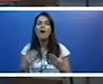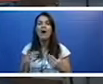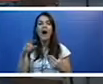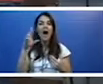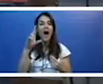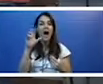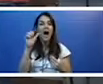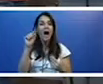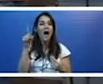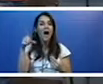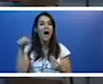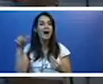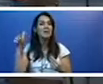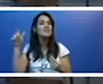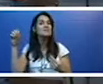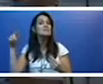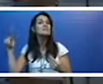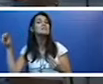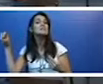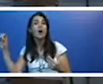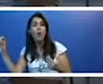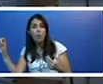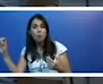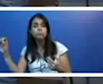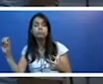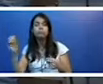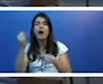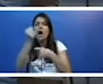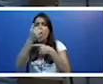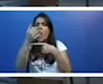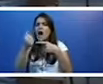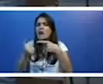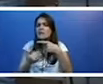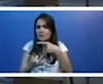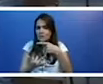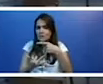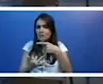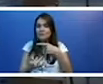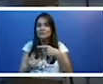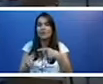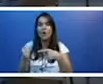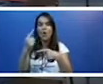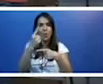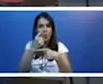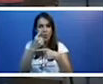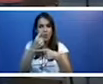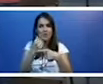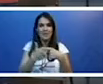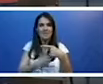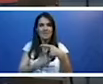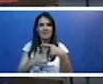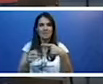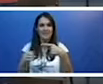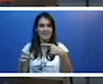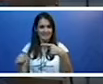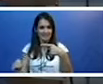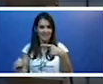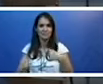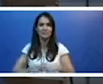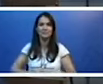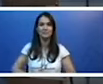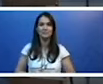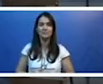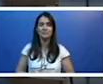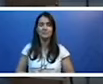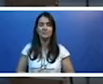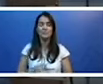razão aqui? 1 para 100, ok? 1 para